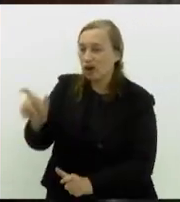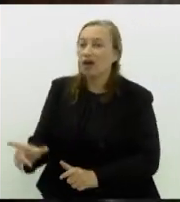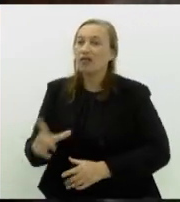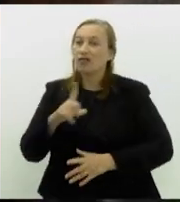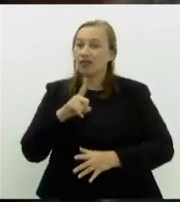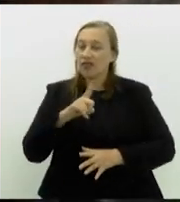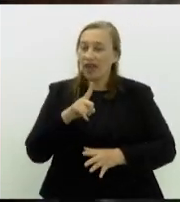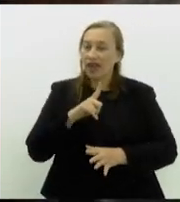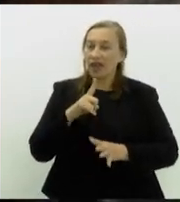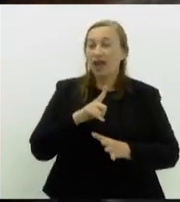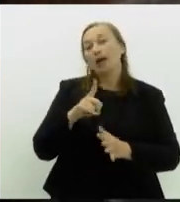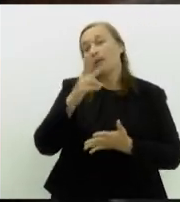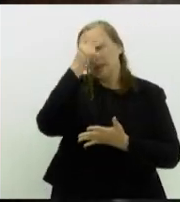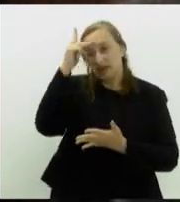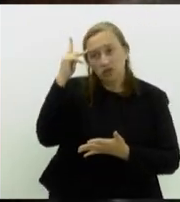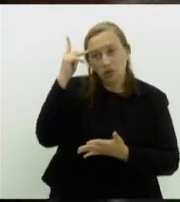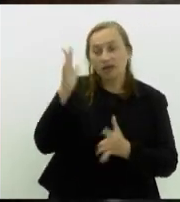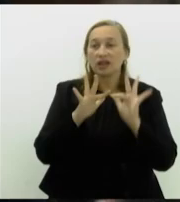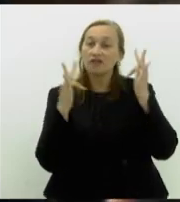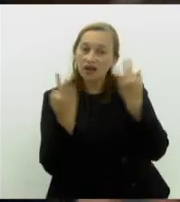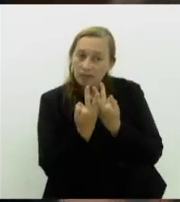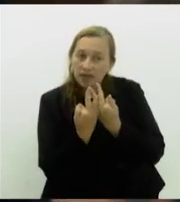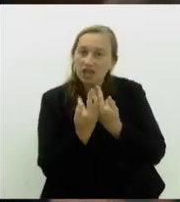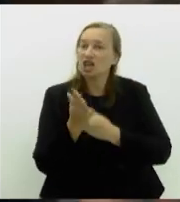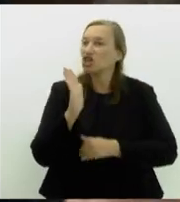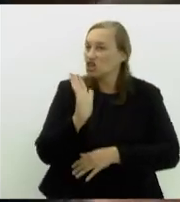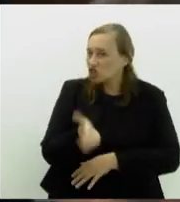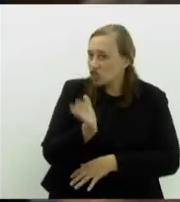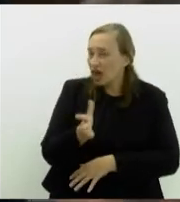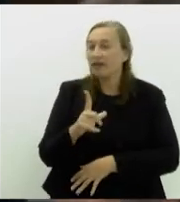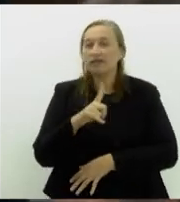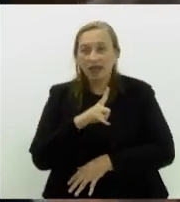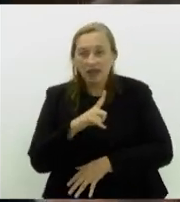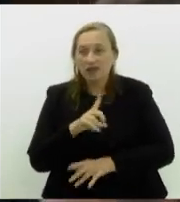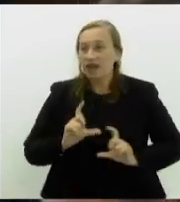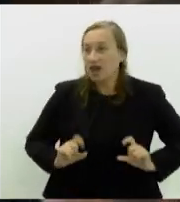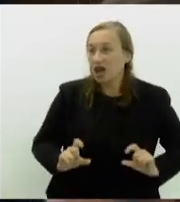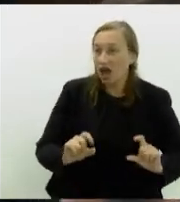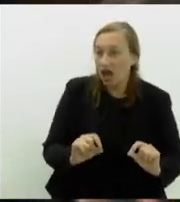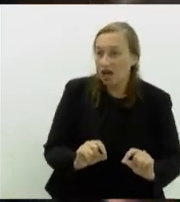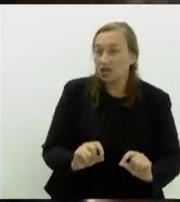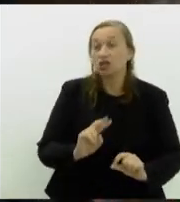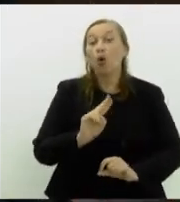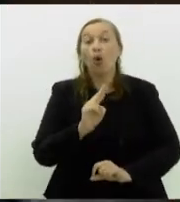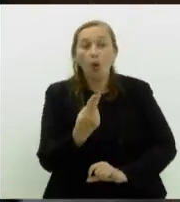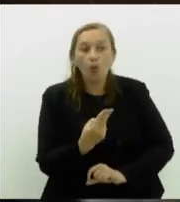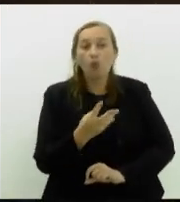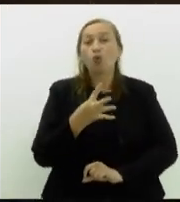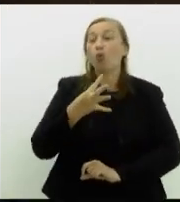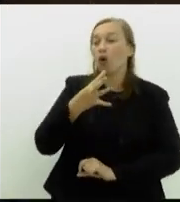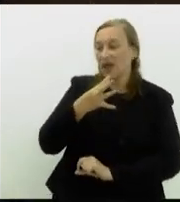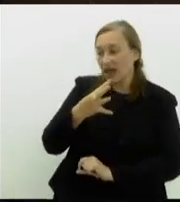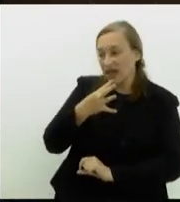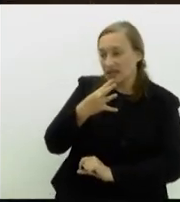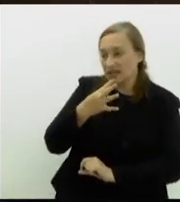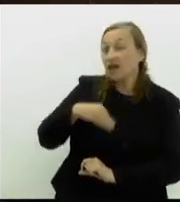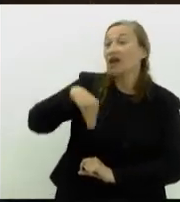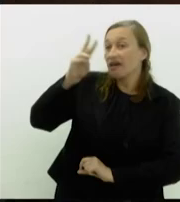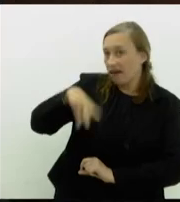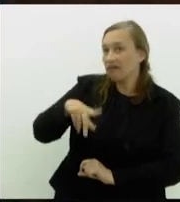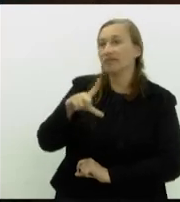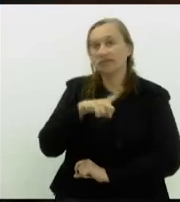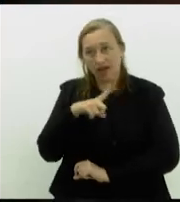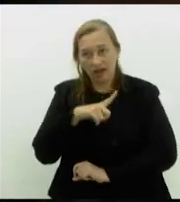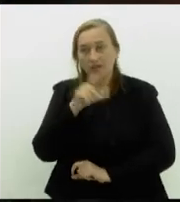na família ou também já ouviu ou tem um conhecido. Então, nesse sentido, a Assembleia